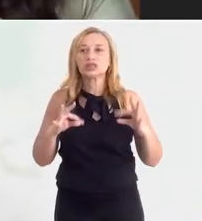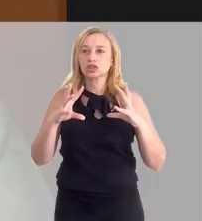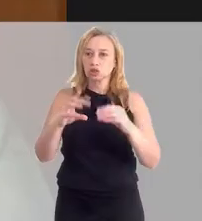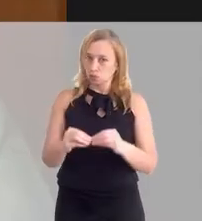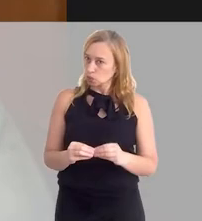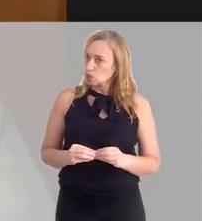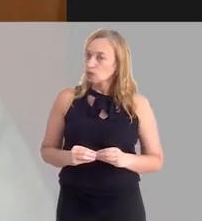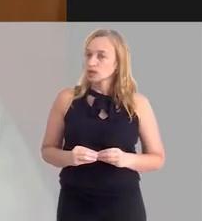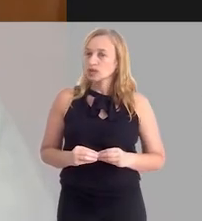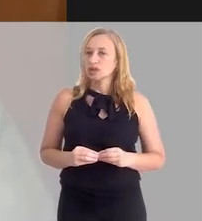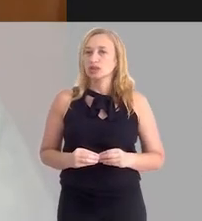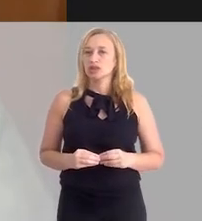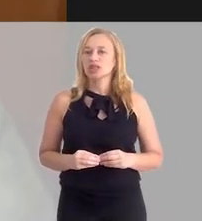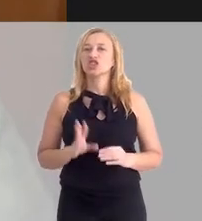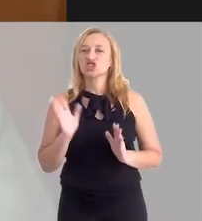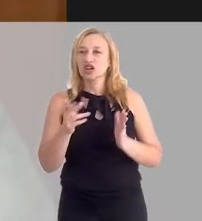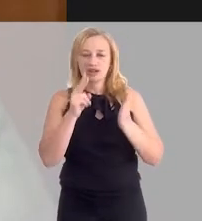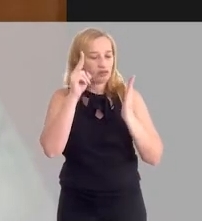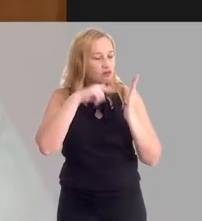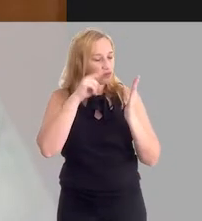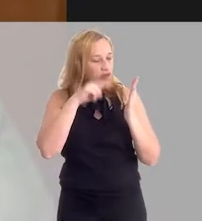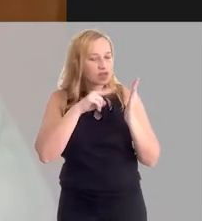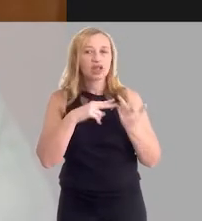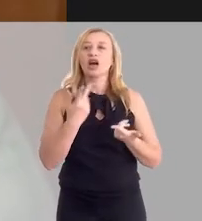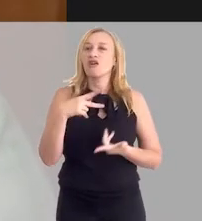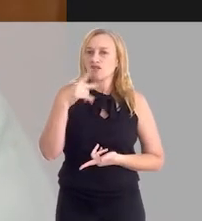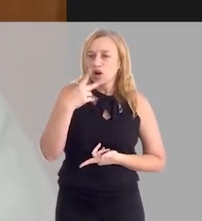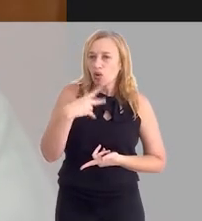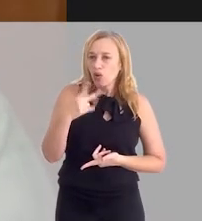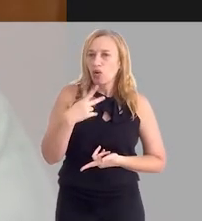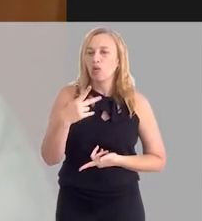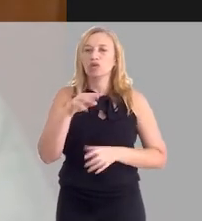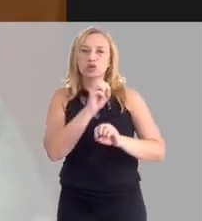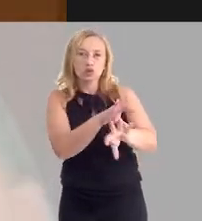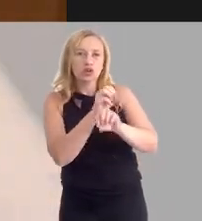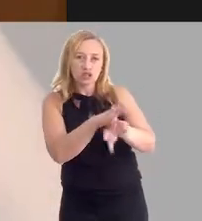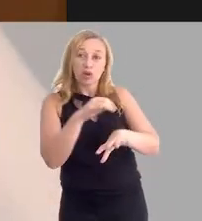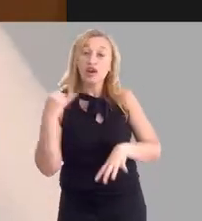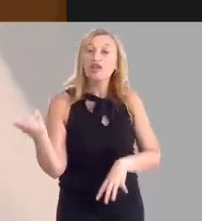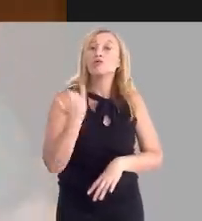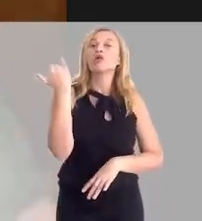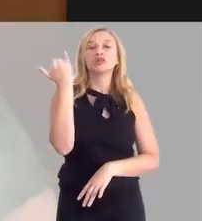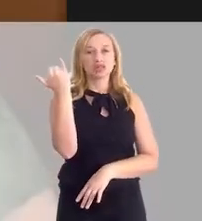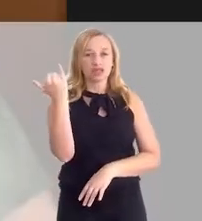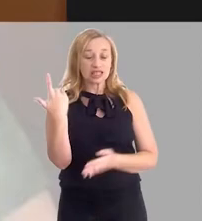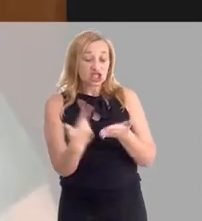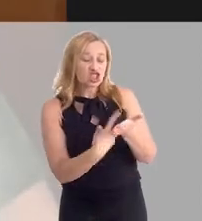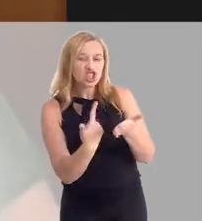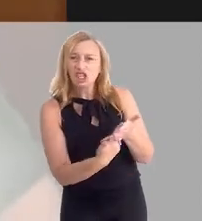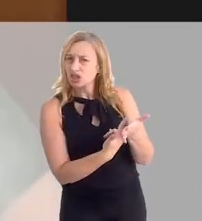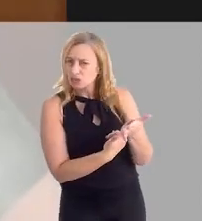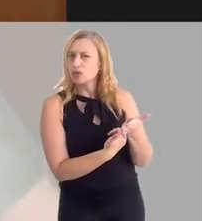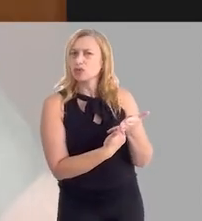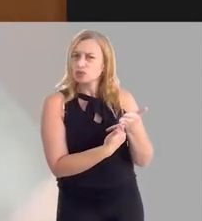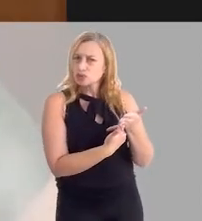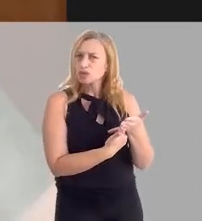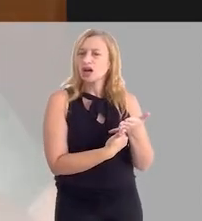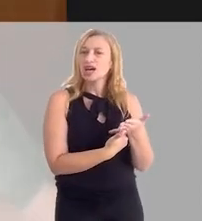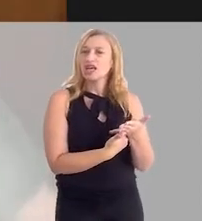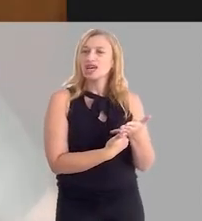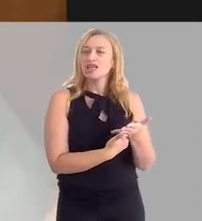toda enriquecedora? A gente já falou aqui na educação várias vezes da importância de ter livros